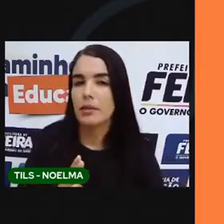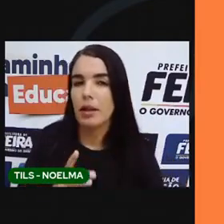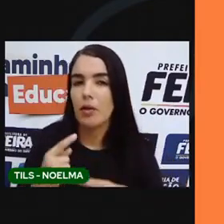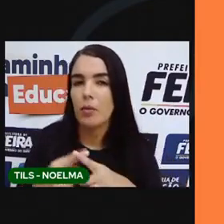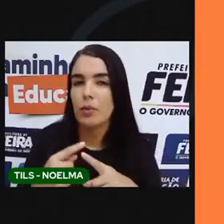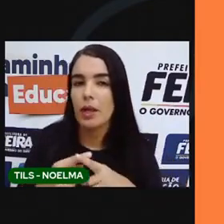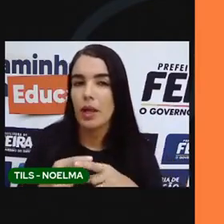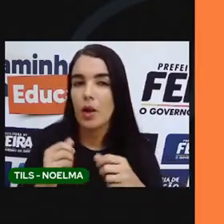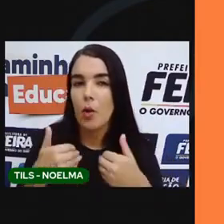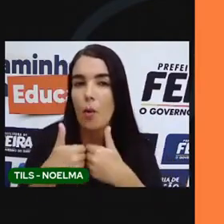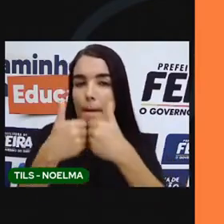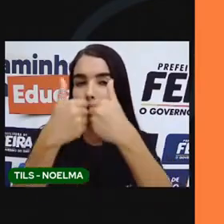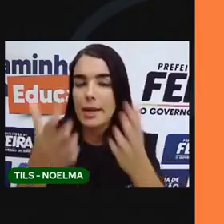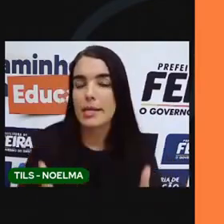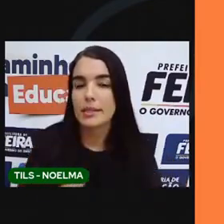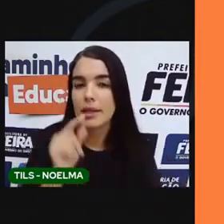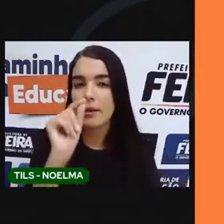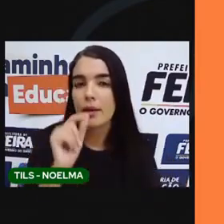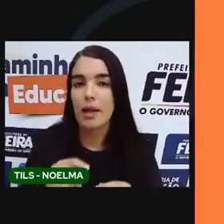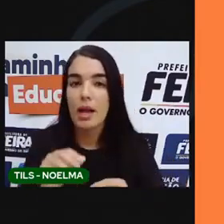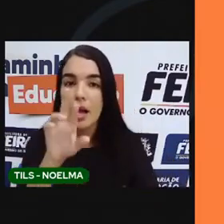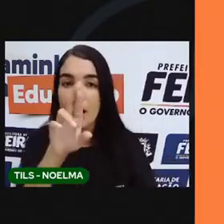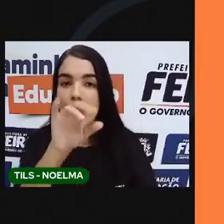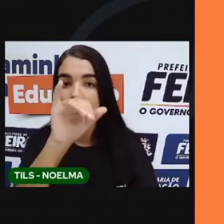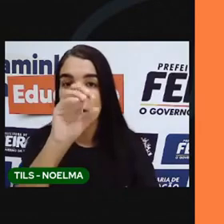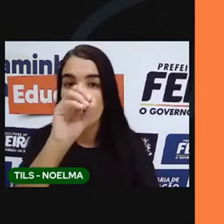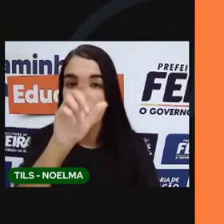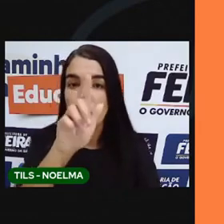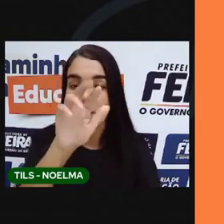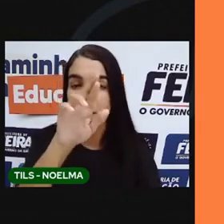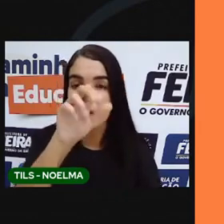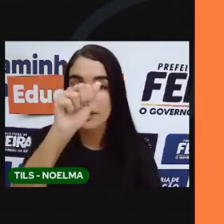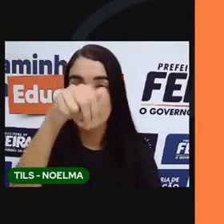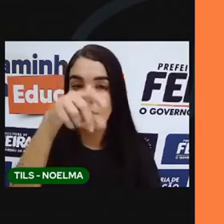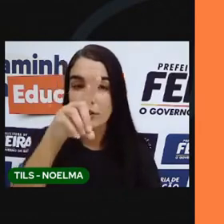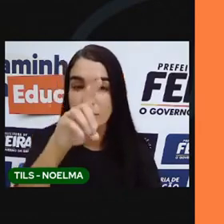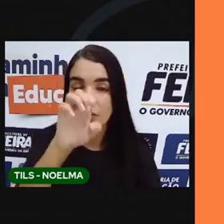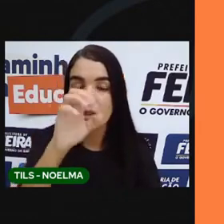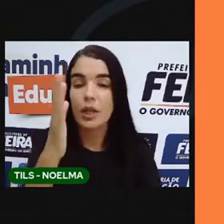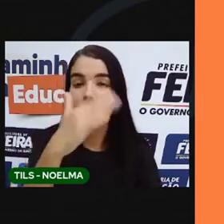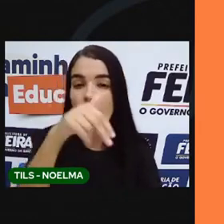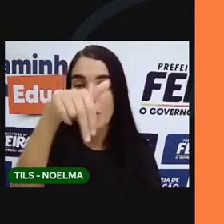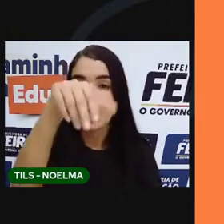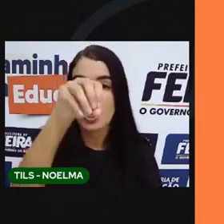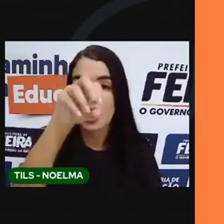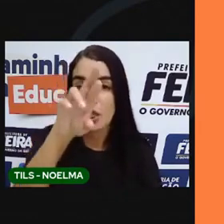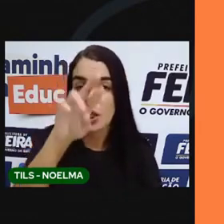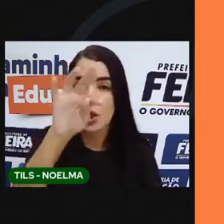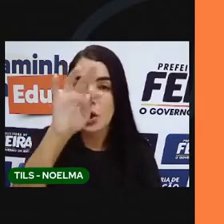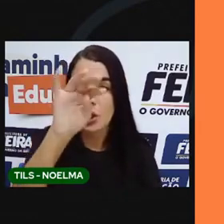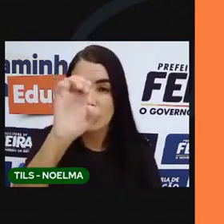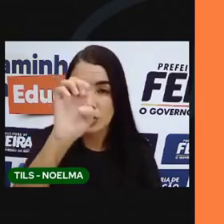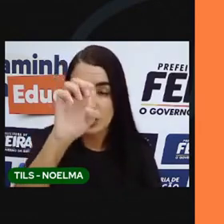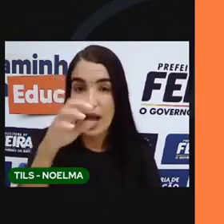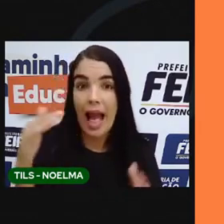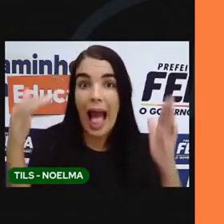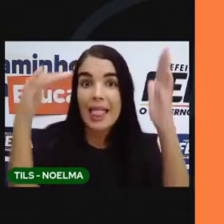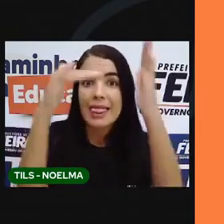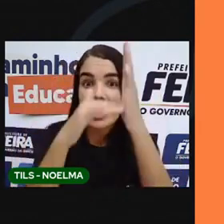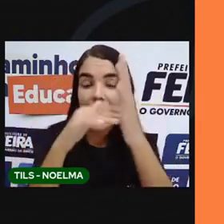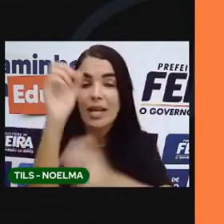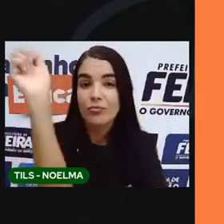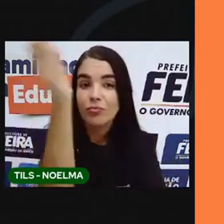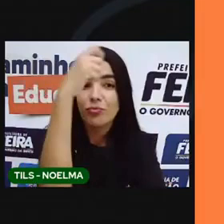do Norte até Rio Grande do Sul. A região ela é caracterizada principalmente por estações bem